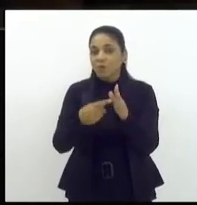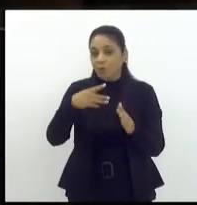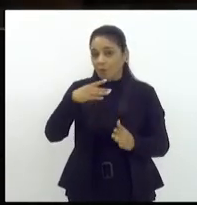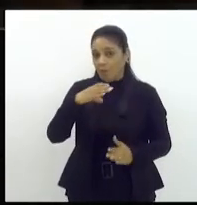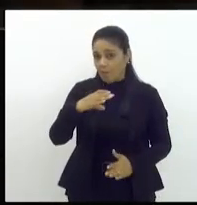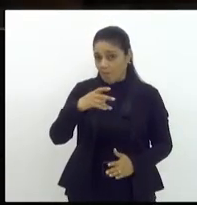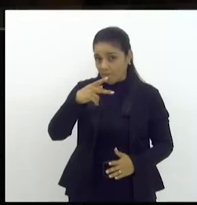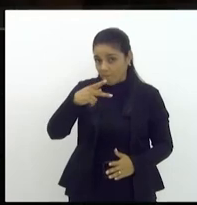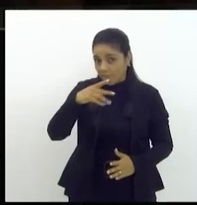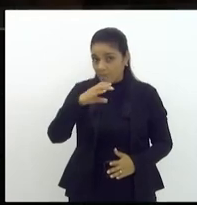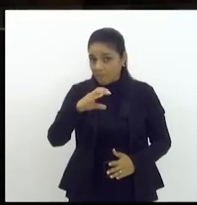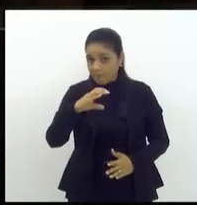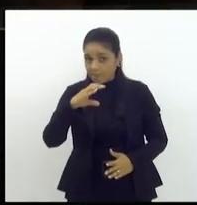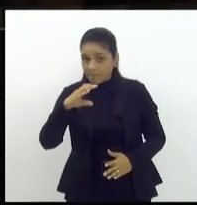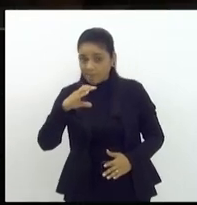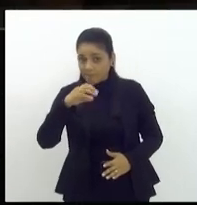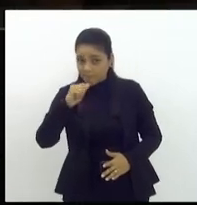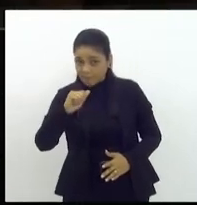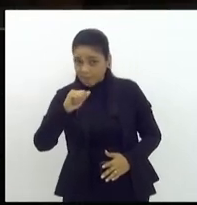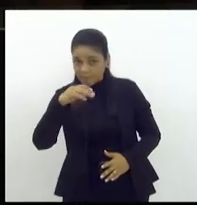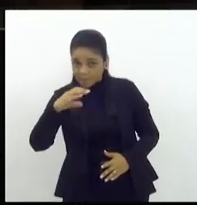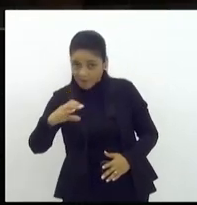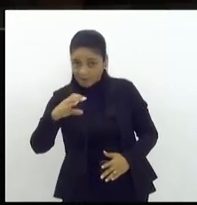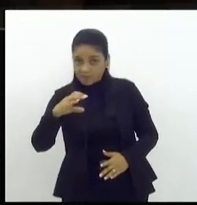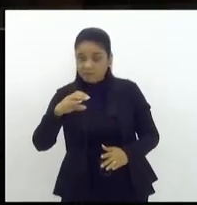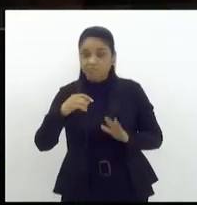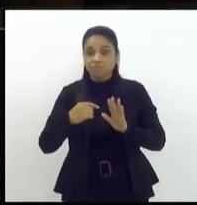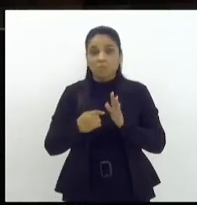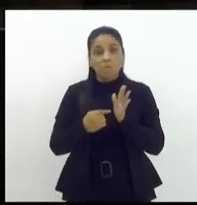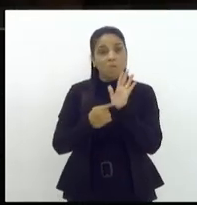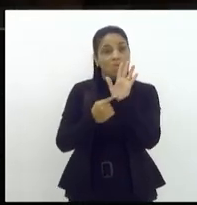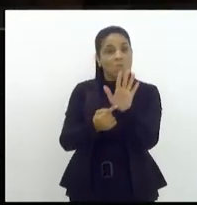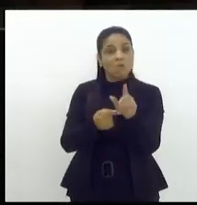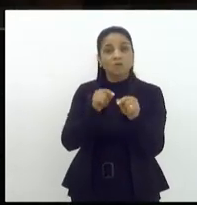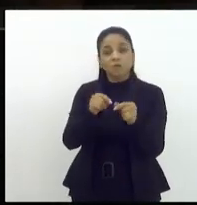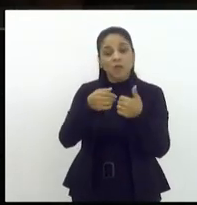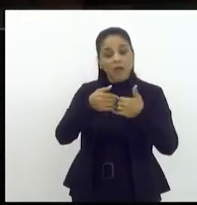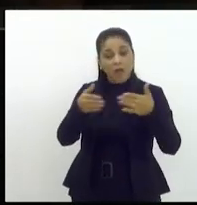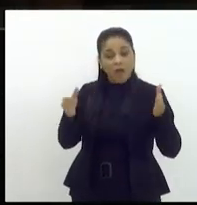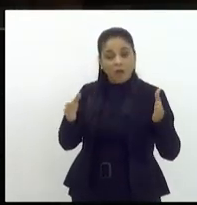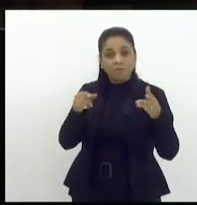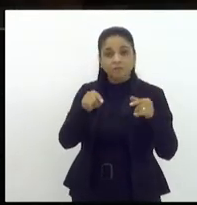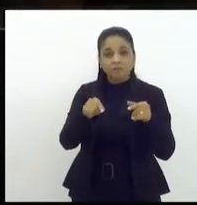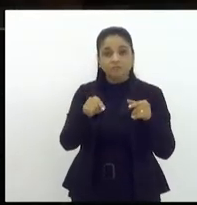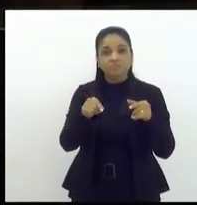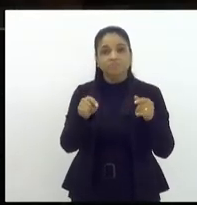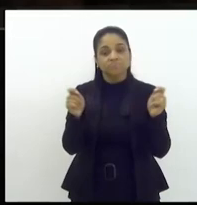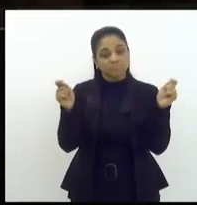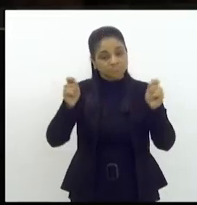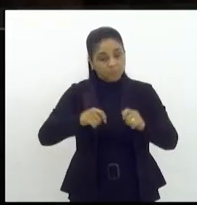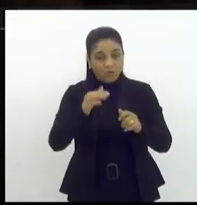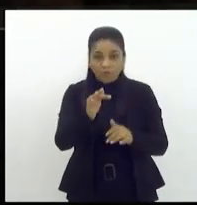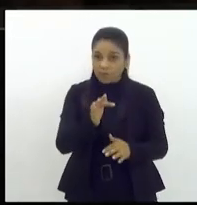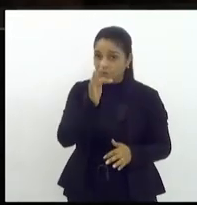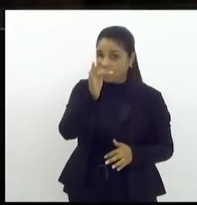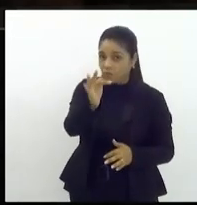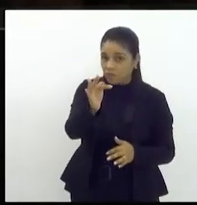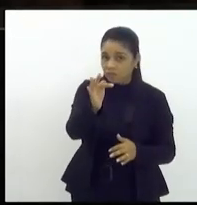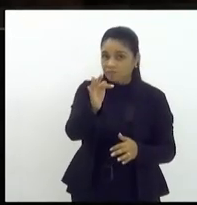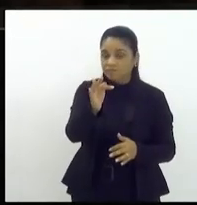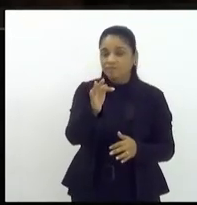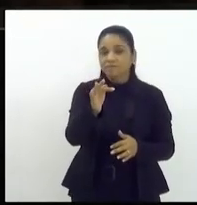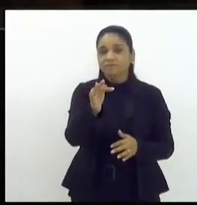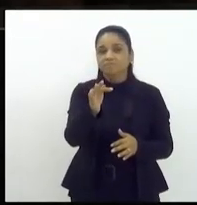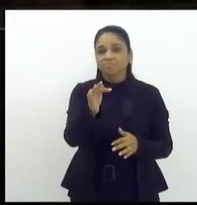tá abrindo também essa hipótese e que a nossa frente evidentemente vai